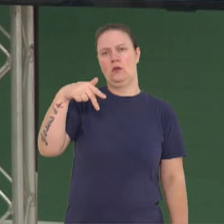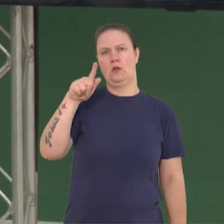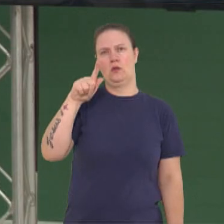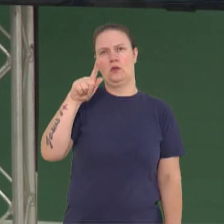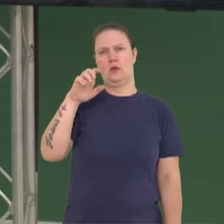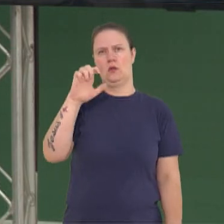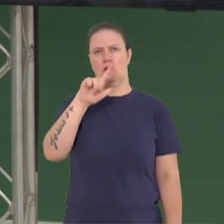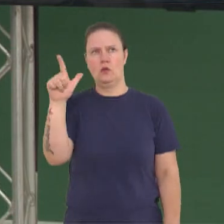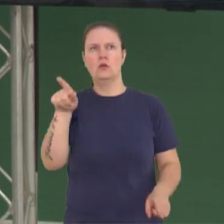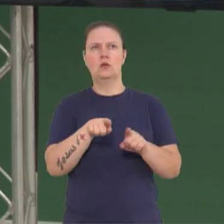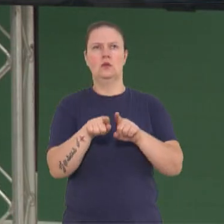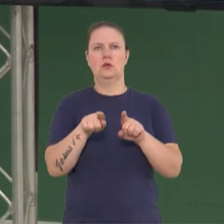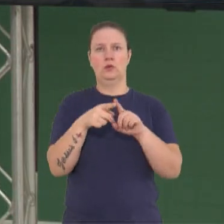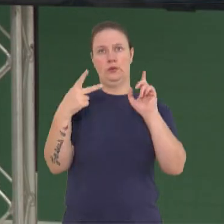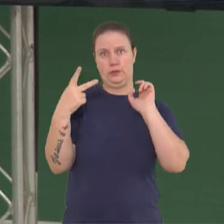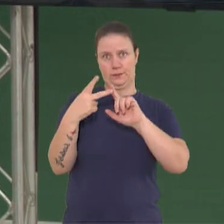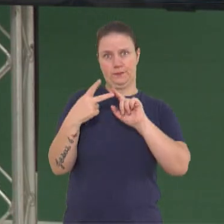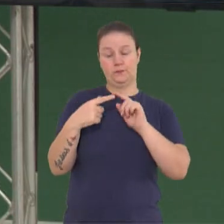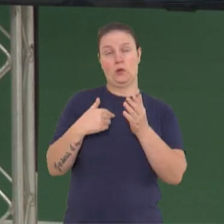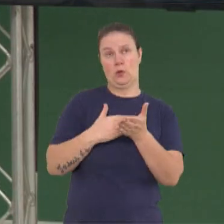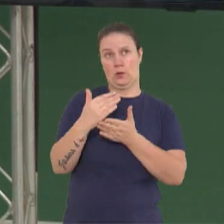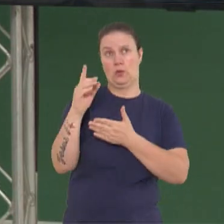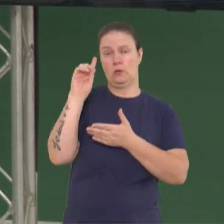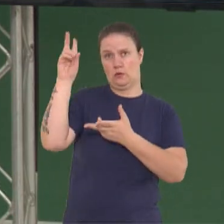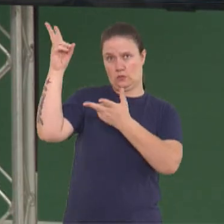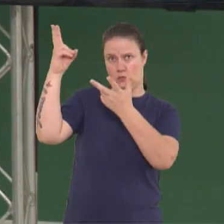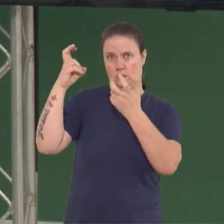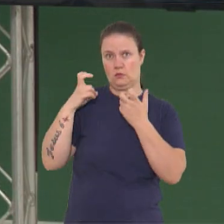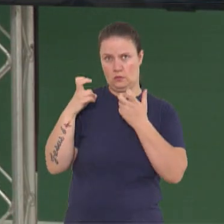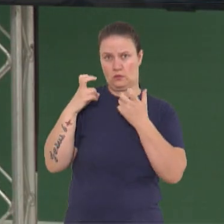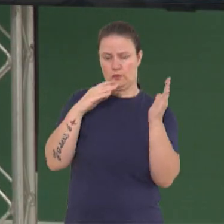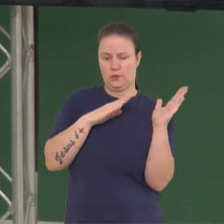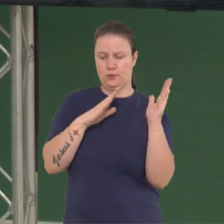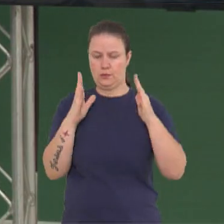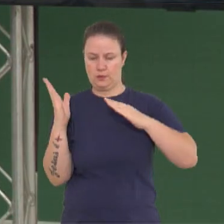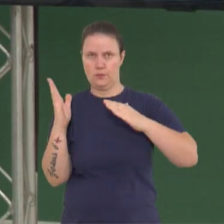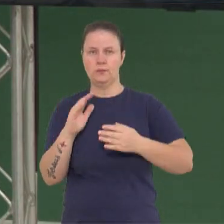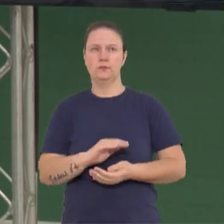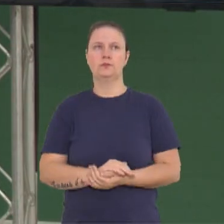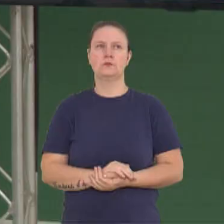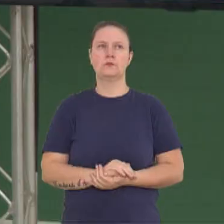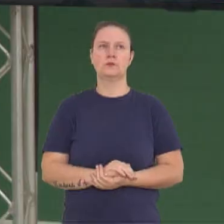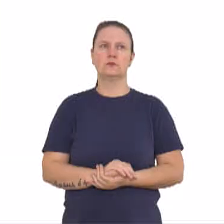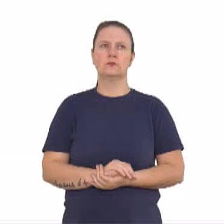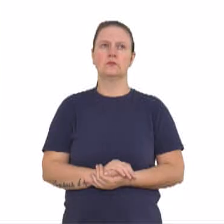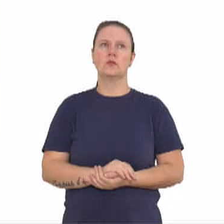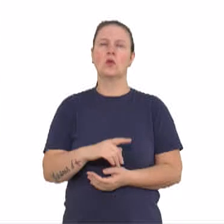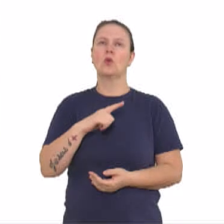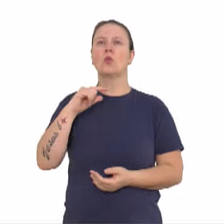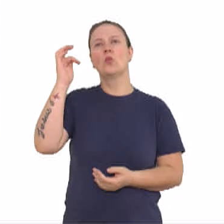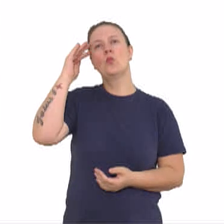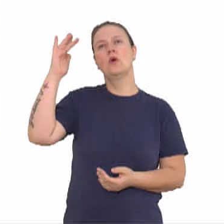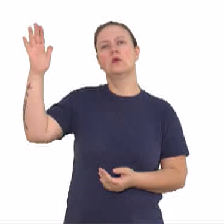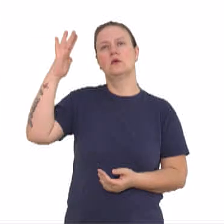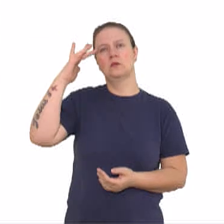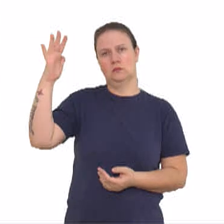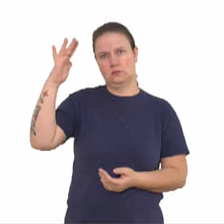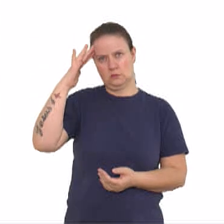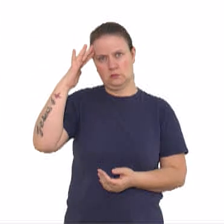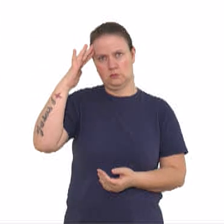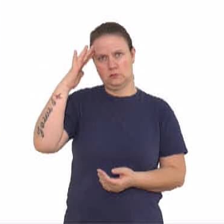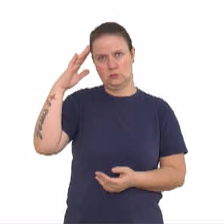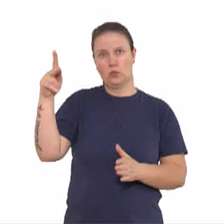Nietzsche. Vamos começar por Hegel, meramente por uma questão cronológica. Hegel foi um filósofo